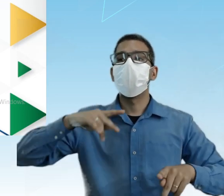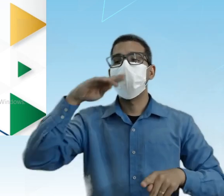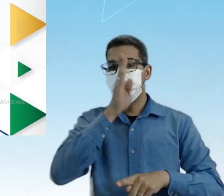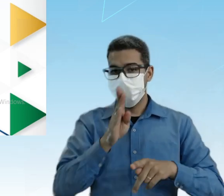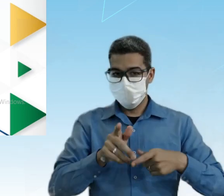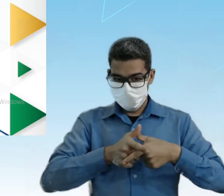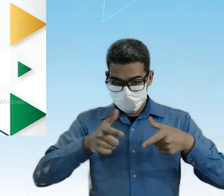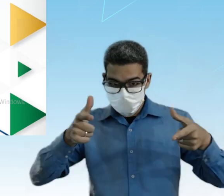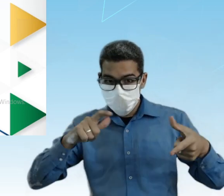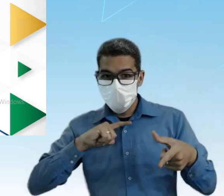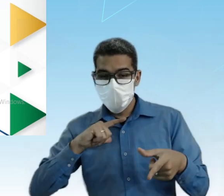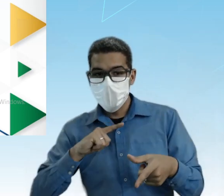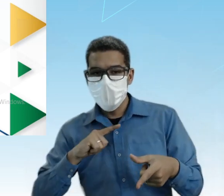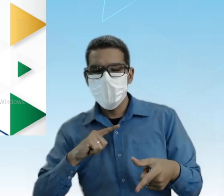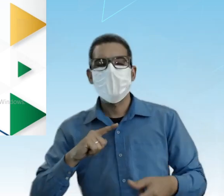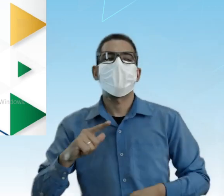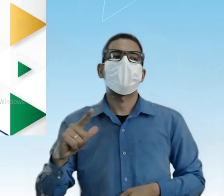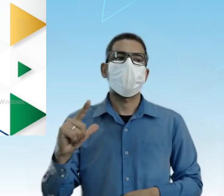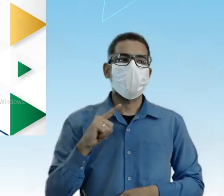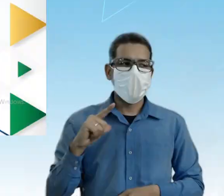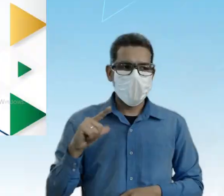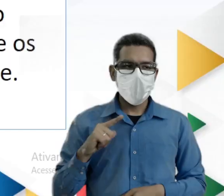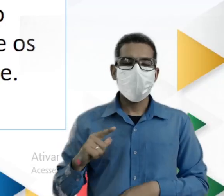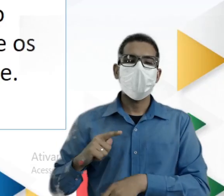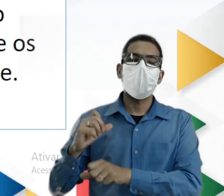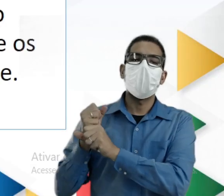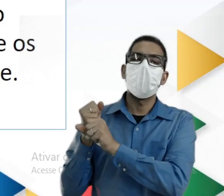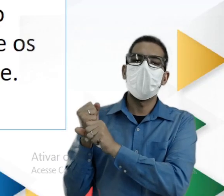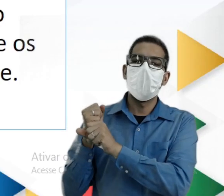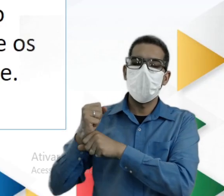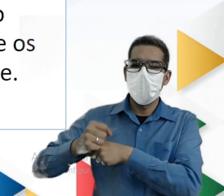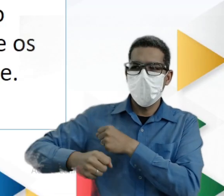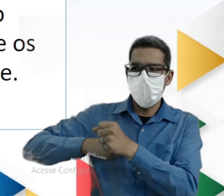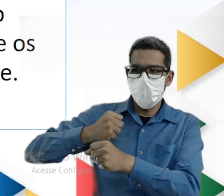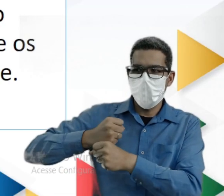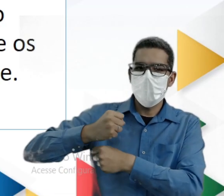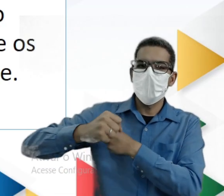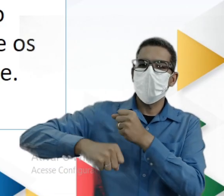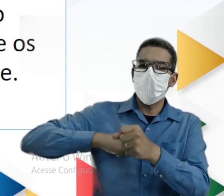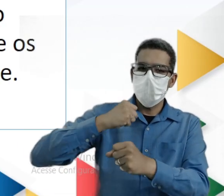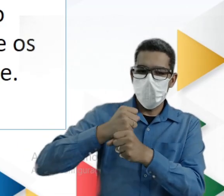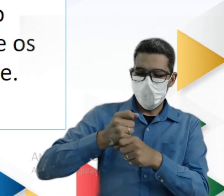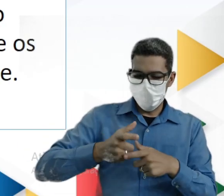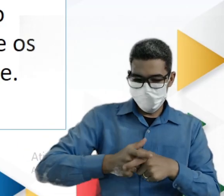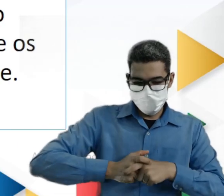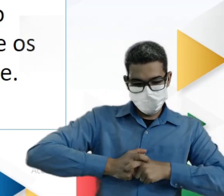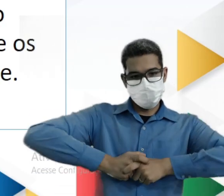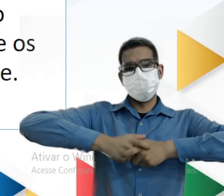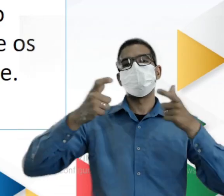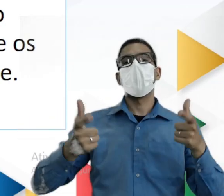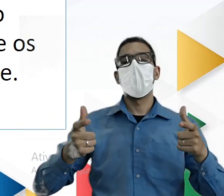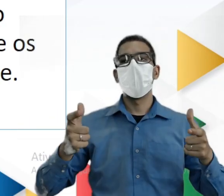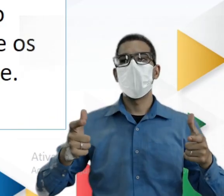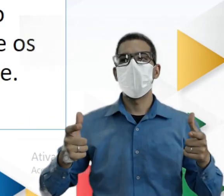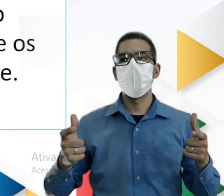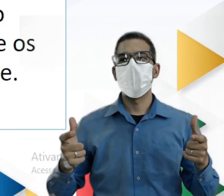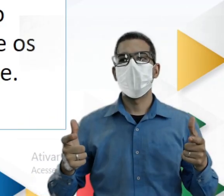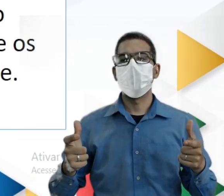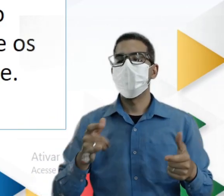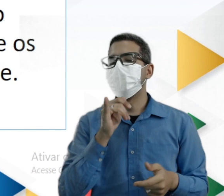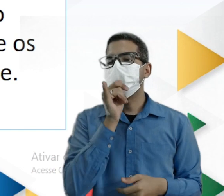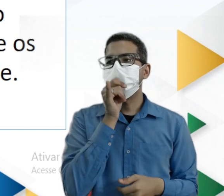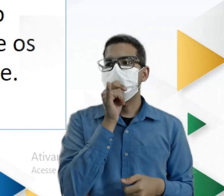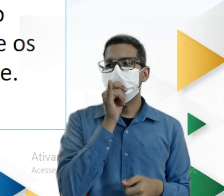muito? Cresceu sim, prof. Nos últimos anos ela teve que a gente chama de explosão demográfica. Porque vê